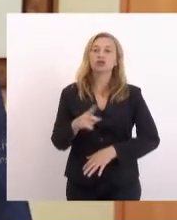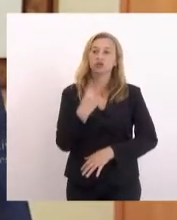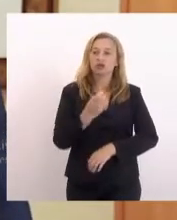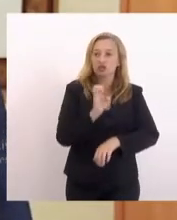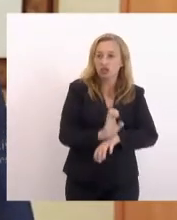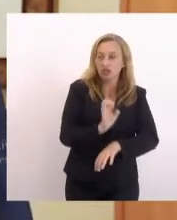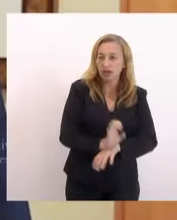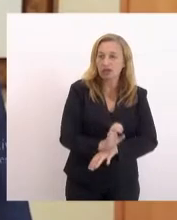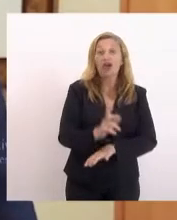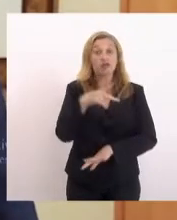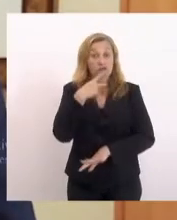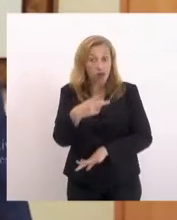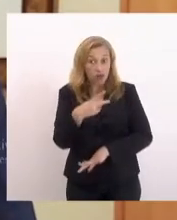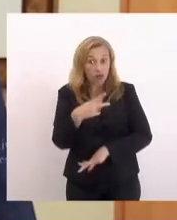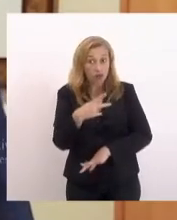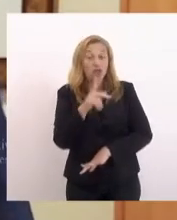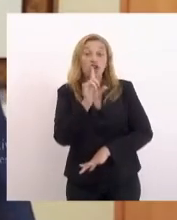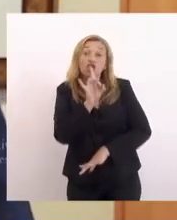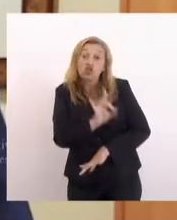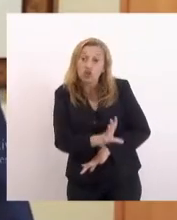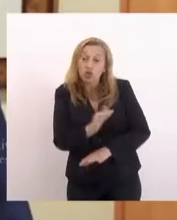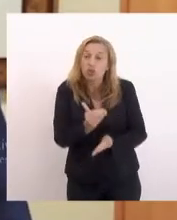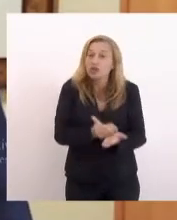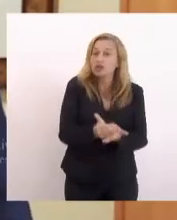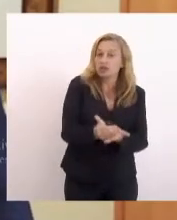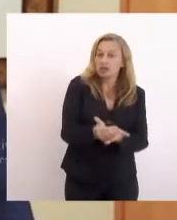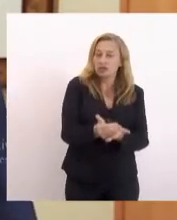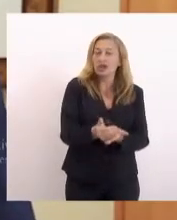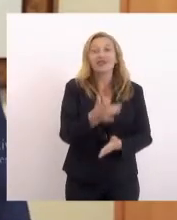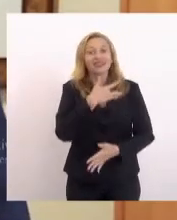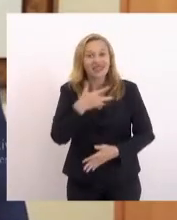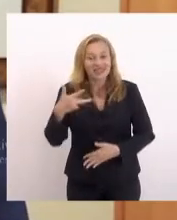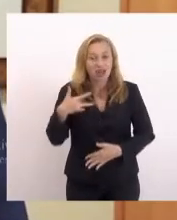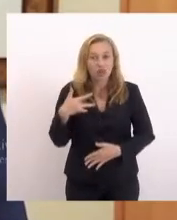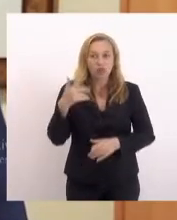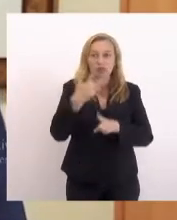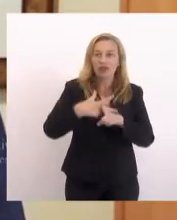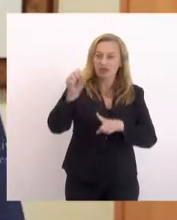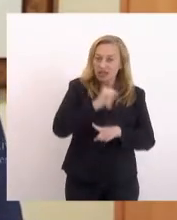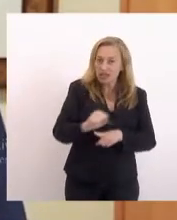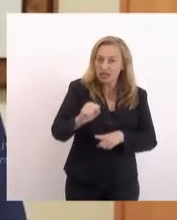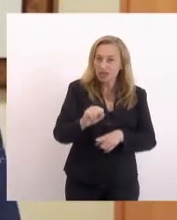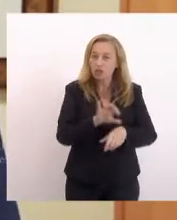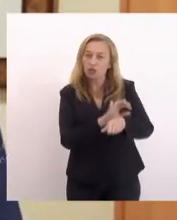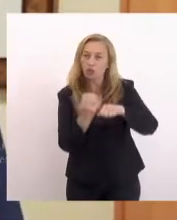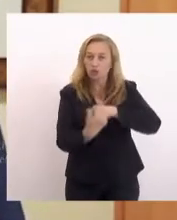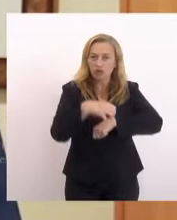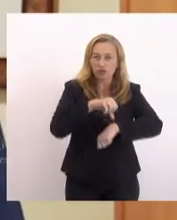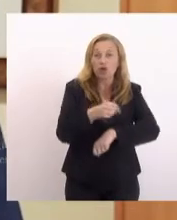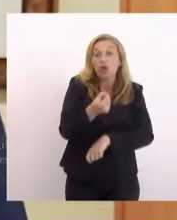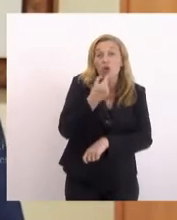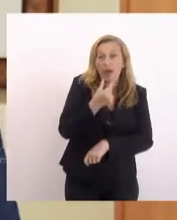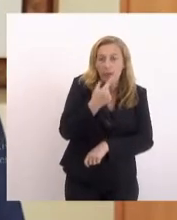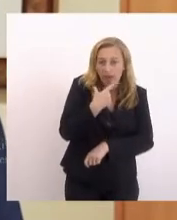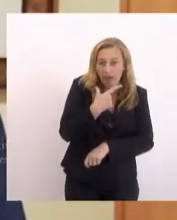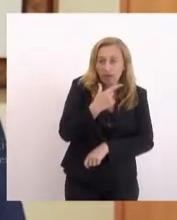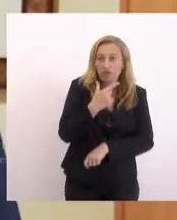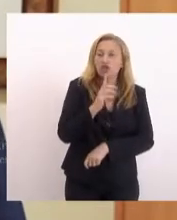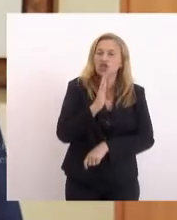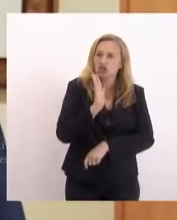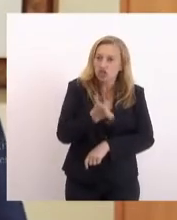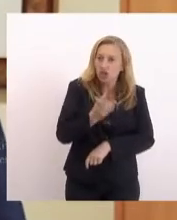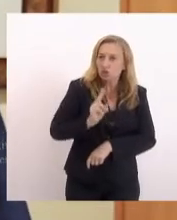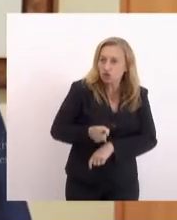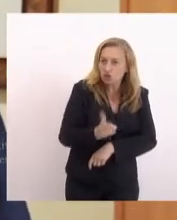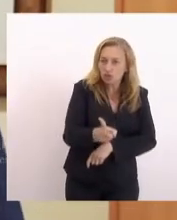Mas ressalto que isso é só o começo. Na saúde, para vencermos o coronavírus, o remédio foi e continuará